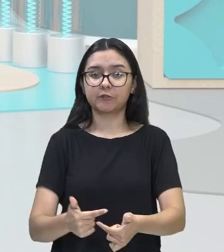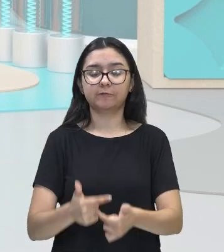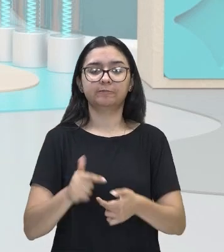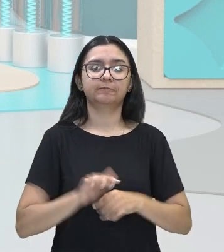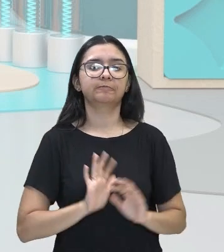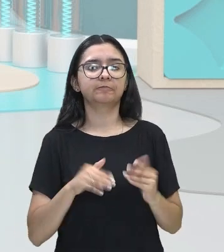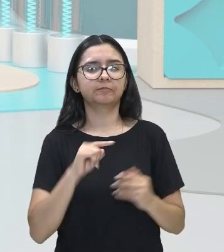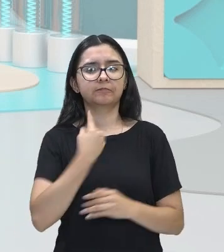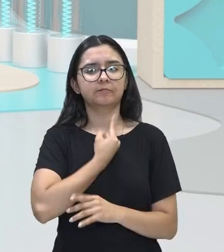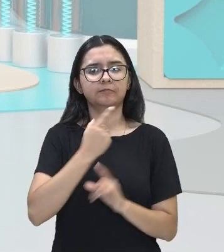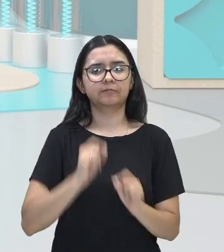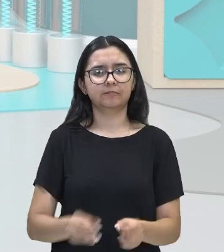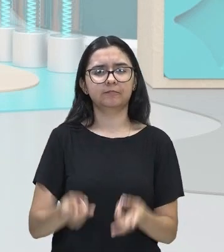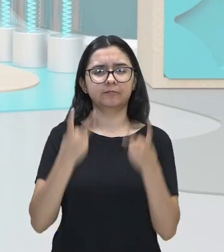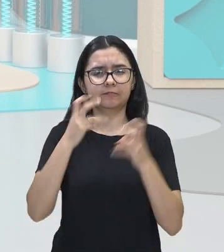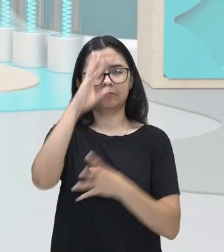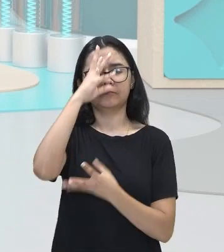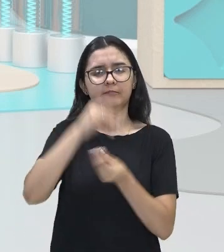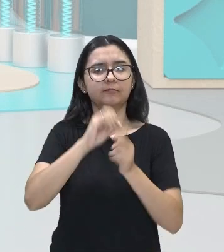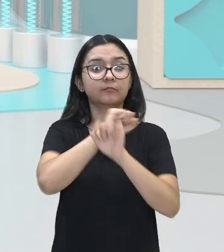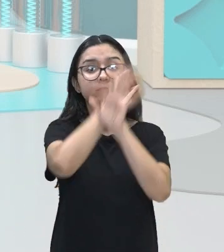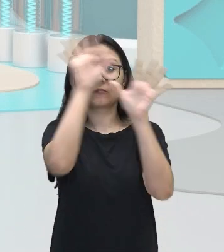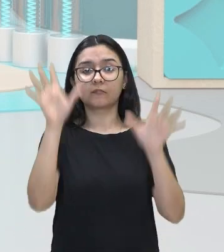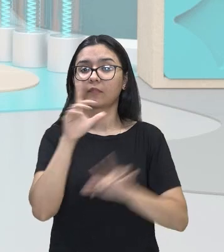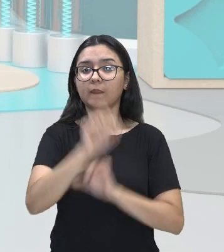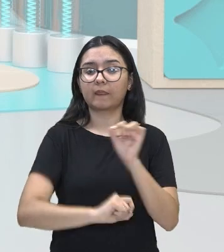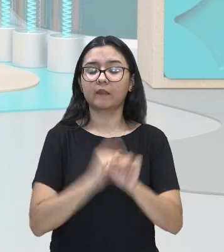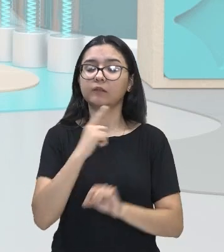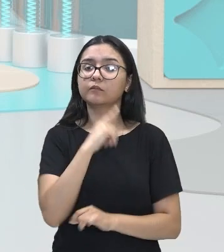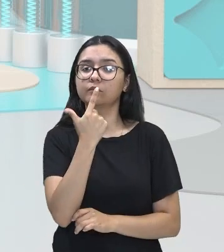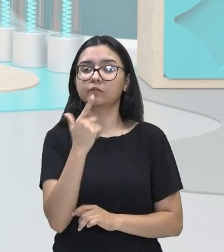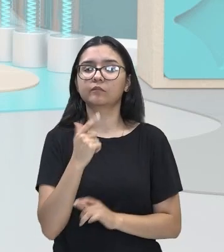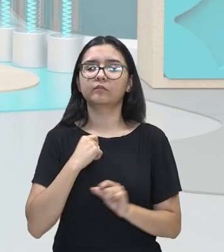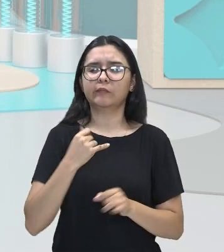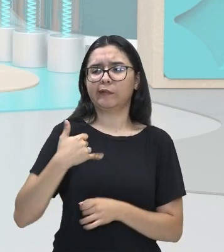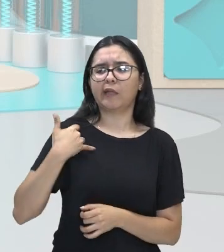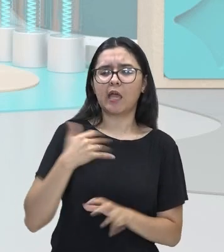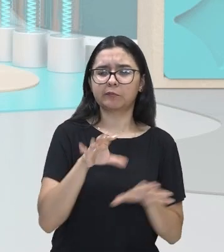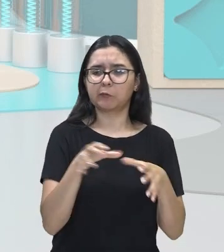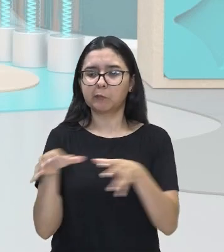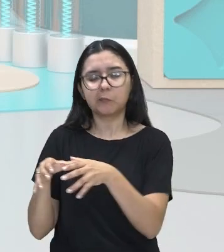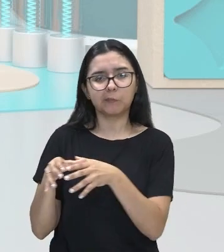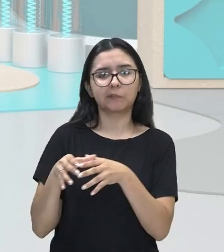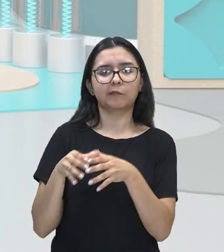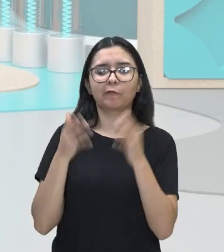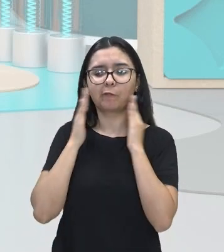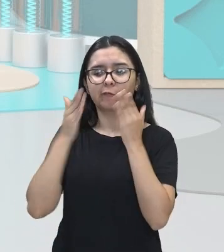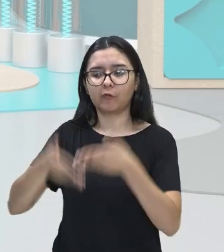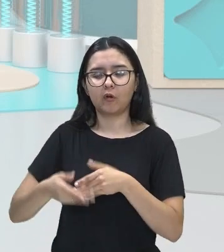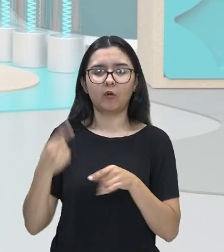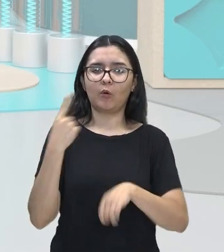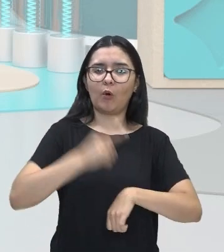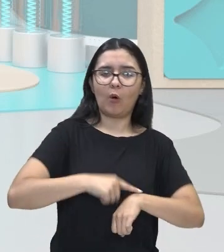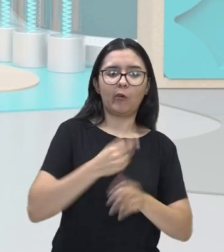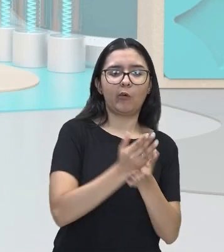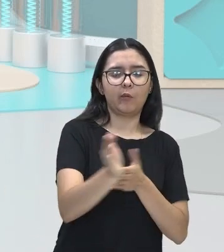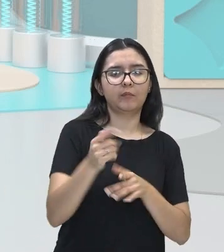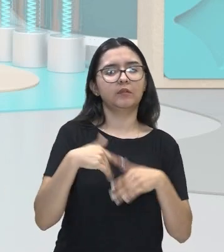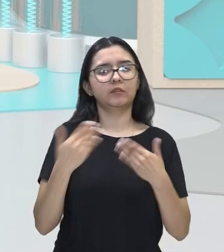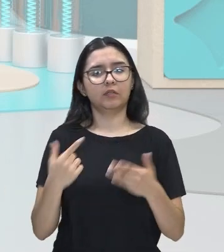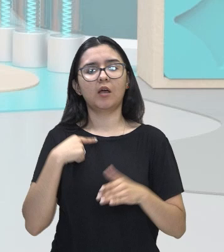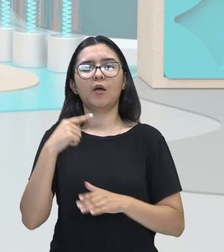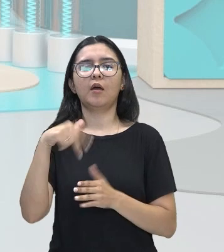aí, para que a gente possa visualizar e entender que não há idade, não há hora de começar, a salsa